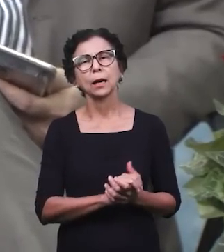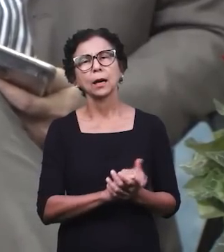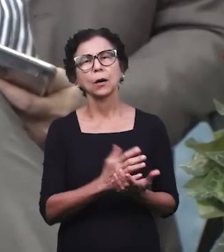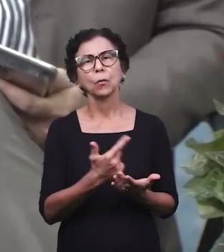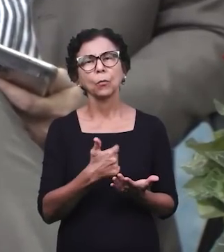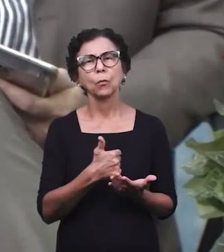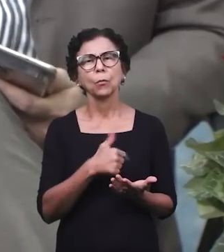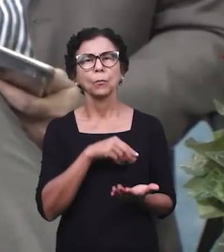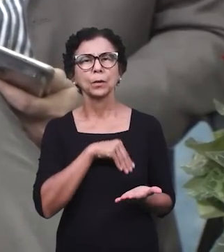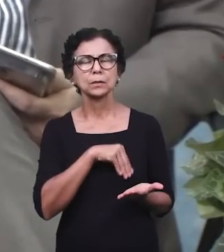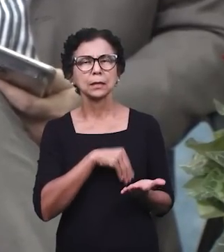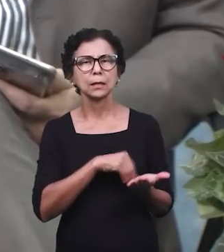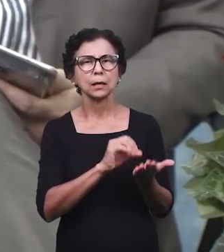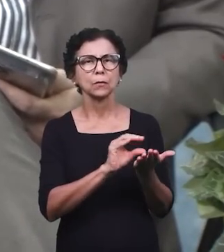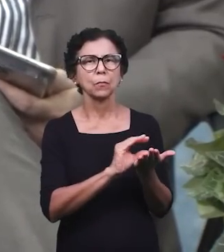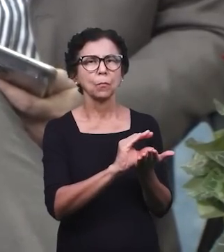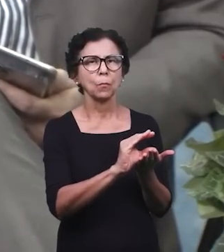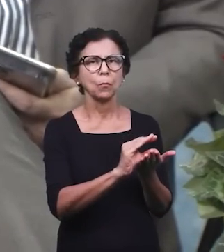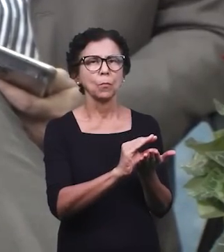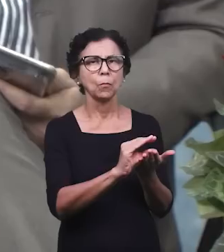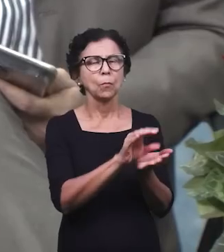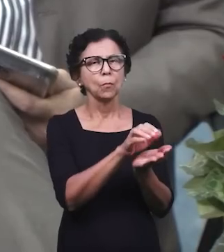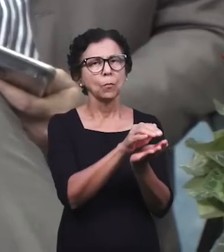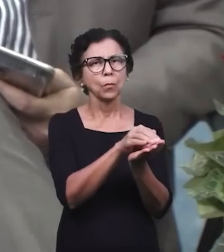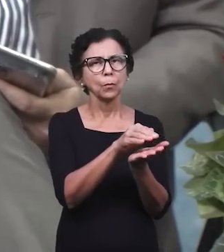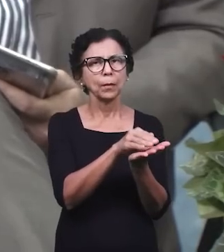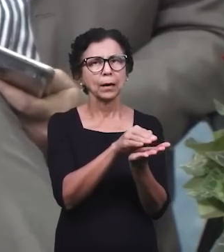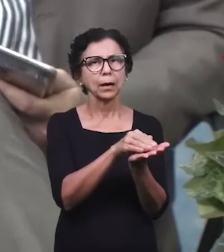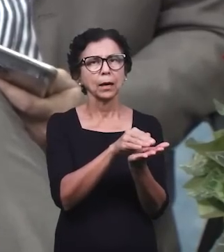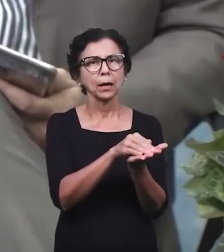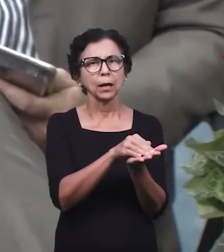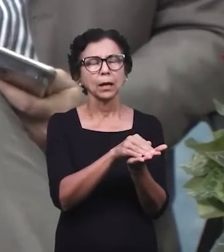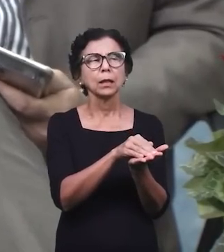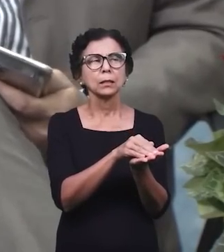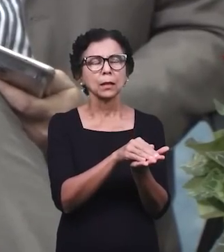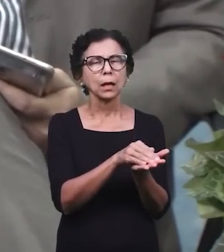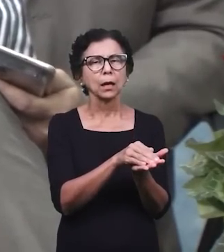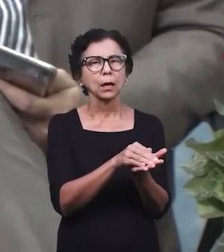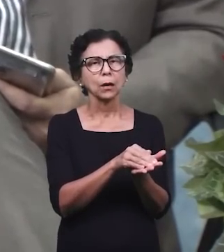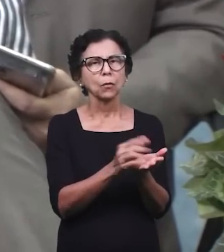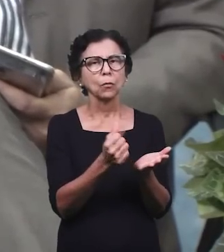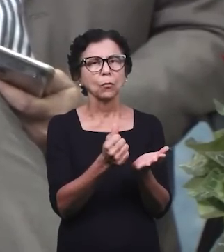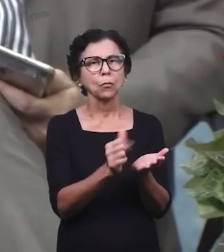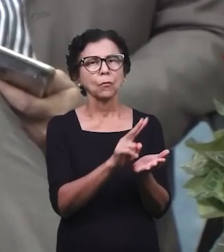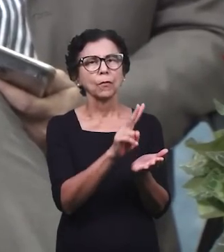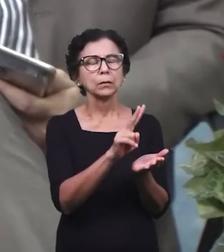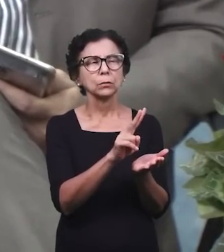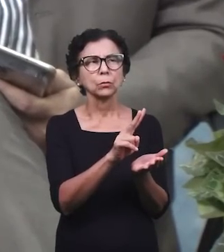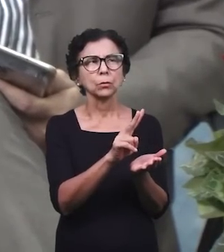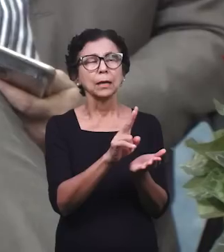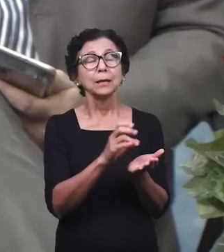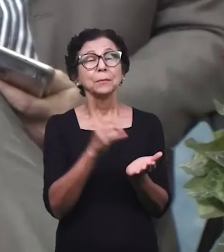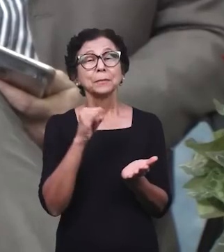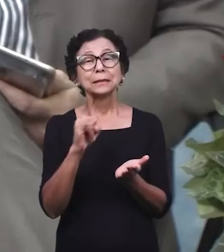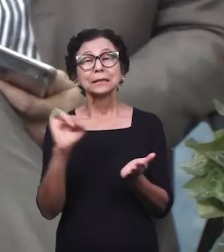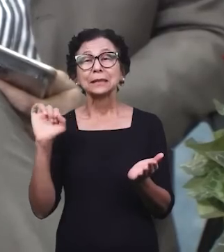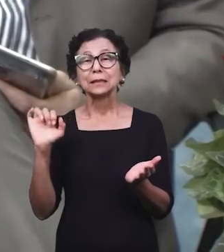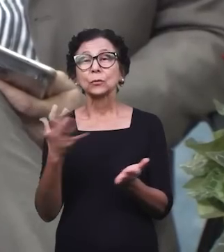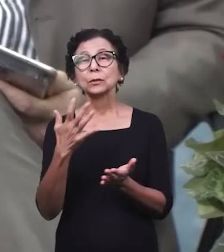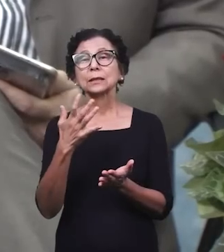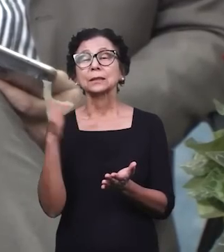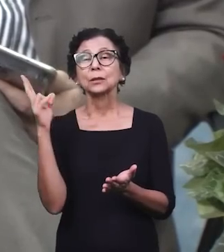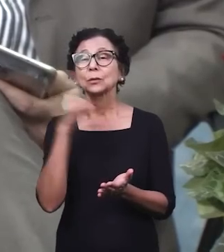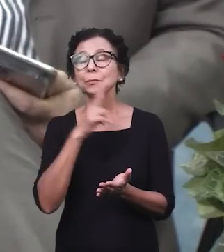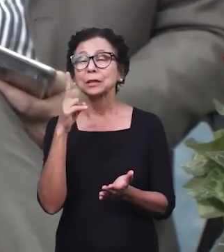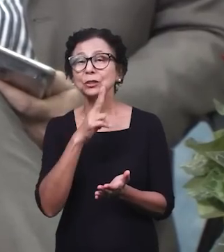que aquilo que você planejou, né? E às vezes as pessoas falam assim, você planeja, mas depois você não consegue tocar o planejamento. Bom,